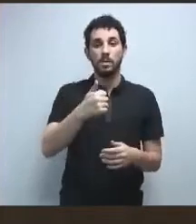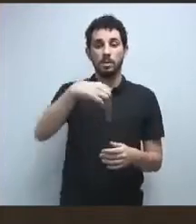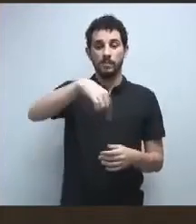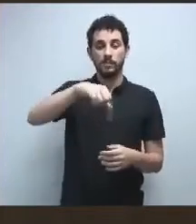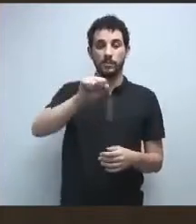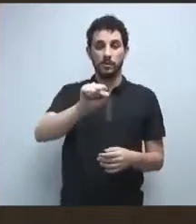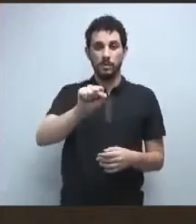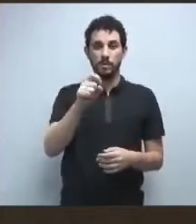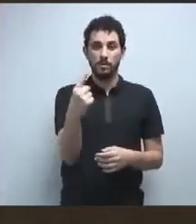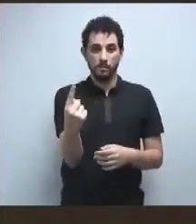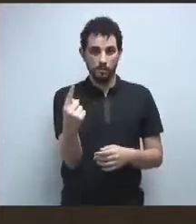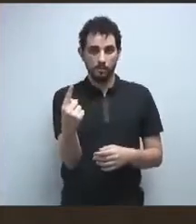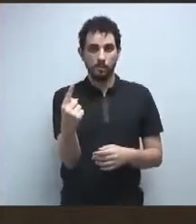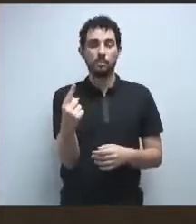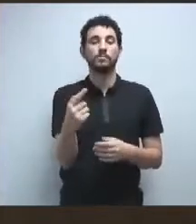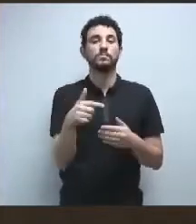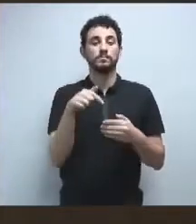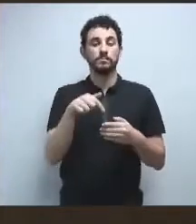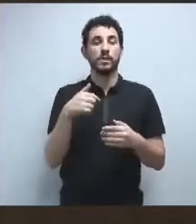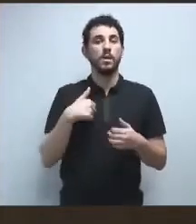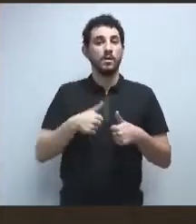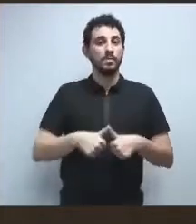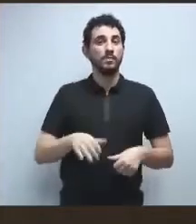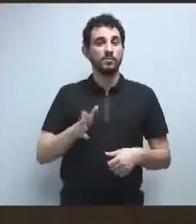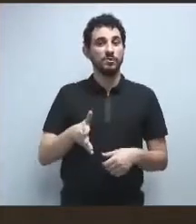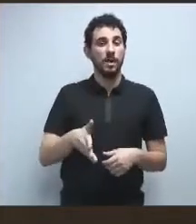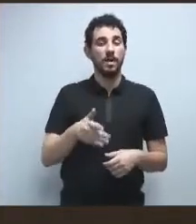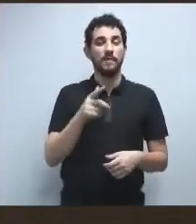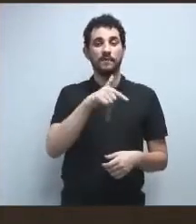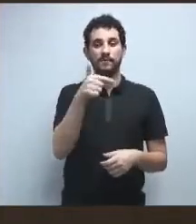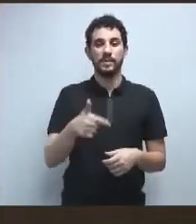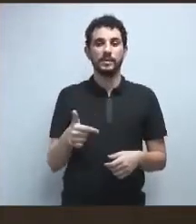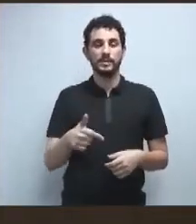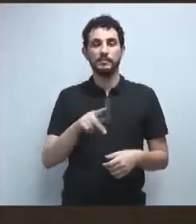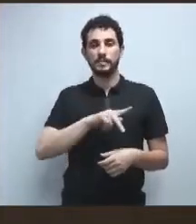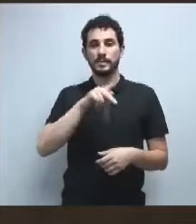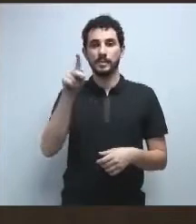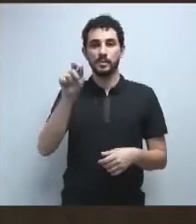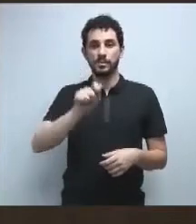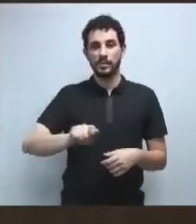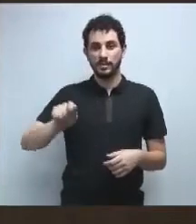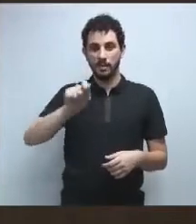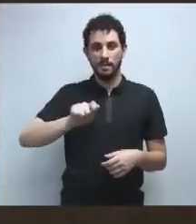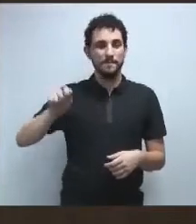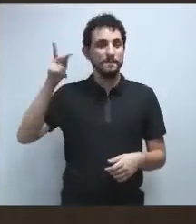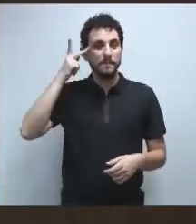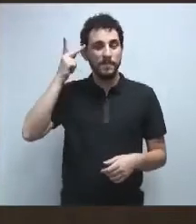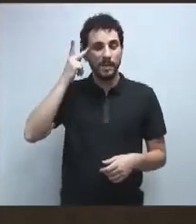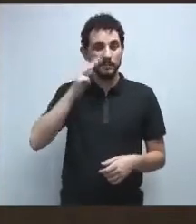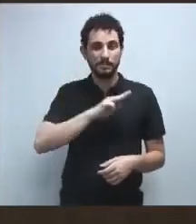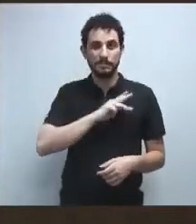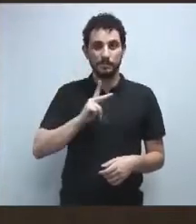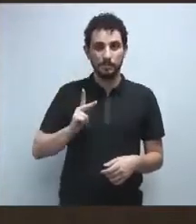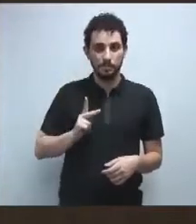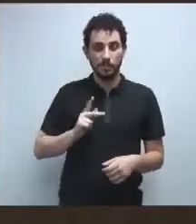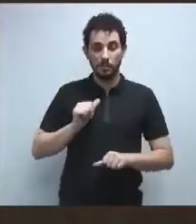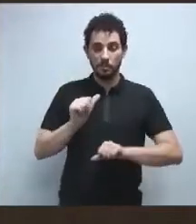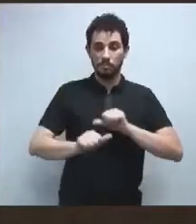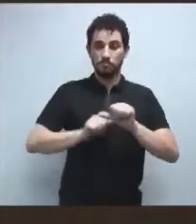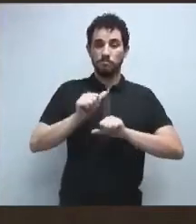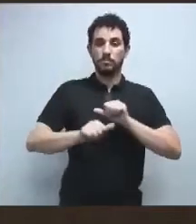eu já era vice presidente da associação paulista do ministério público mp tornei